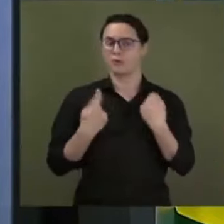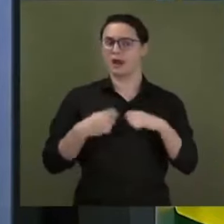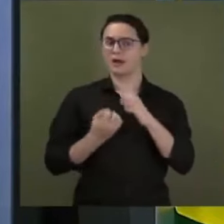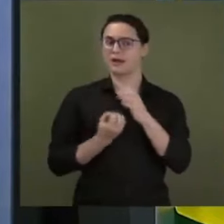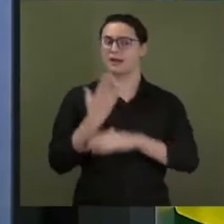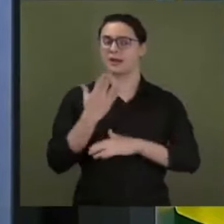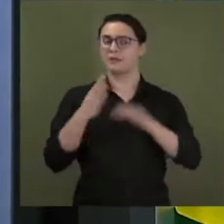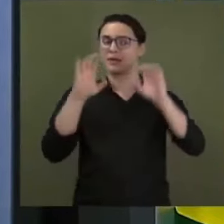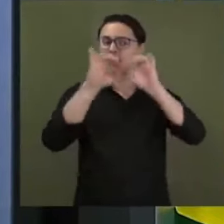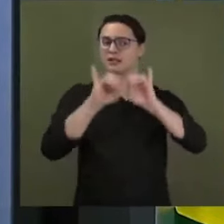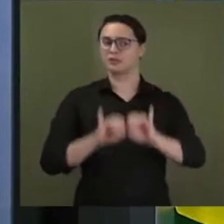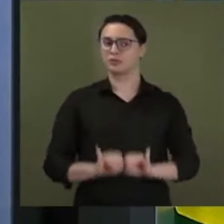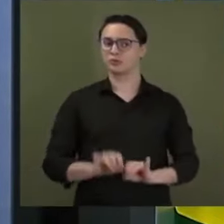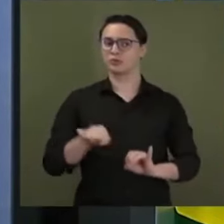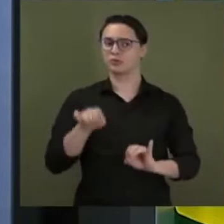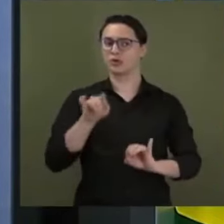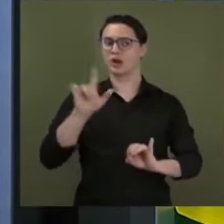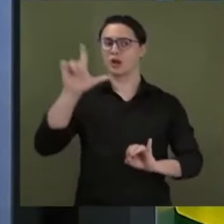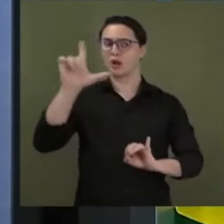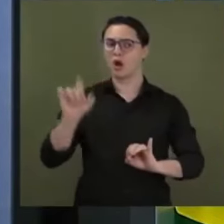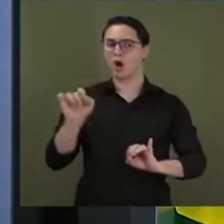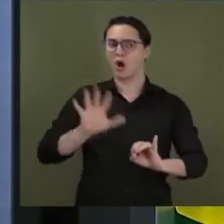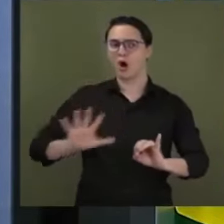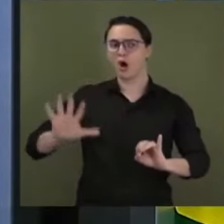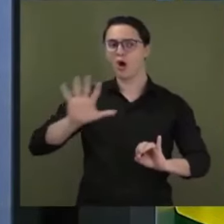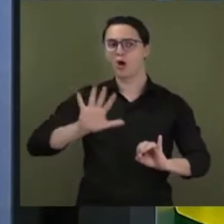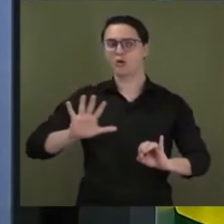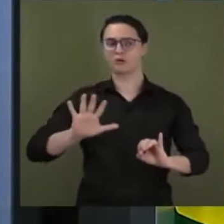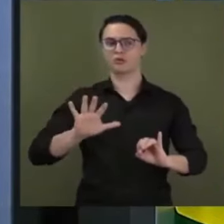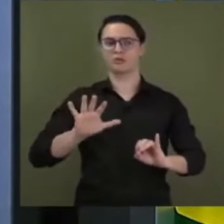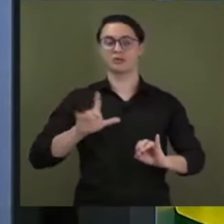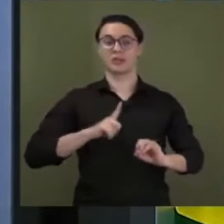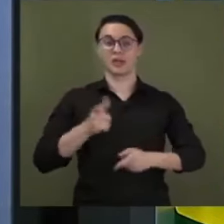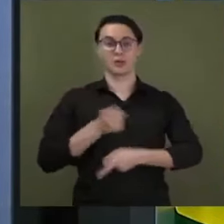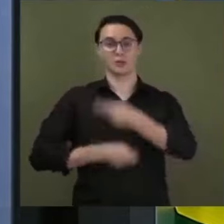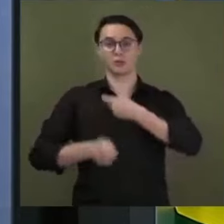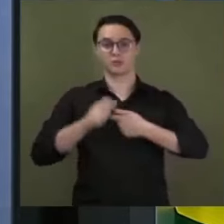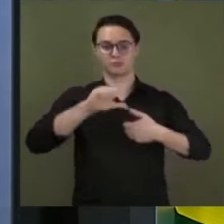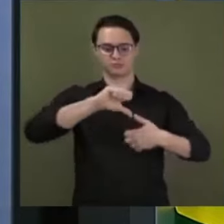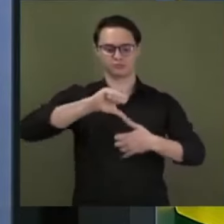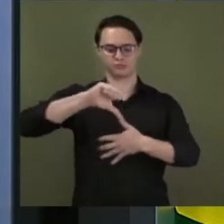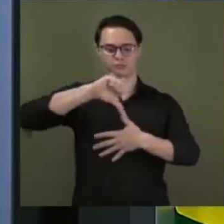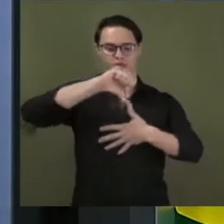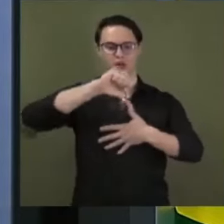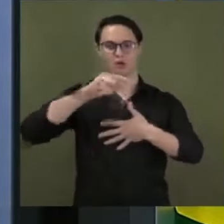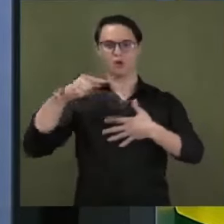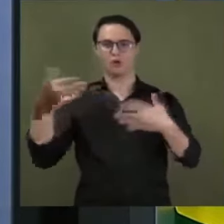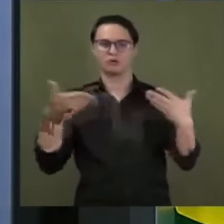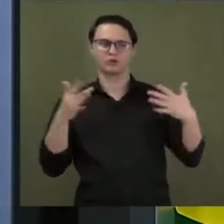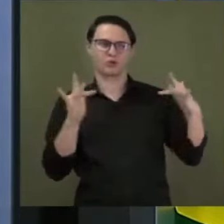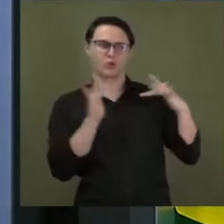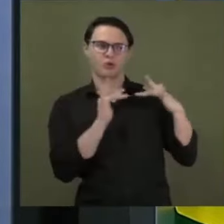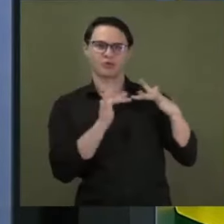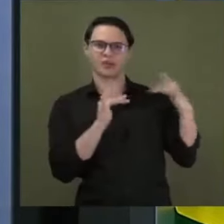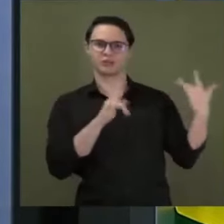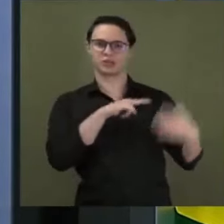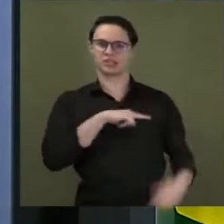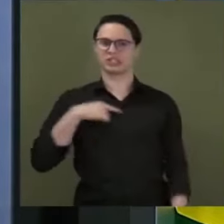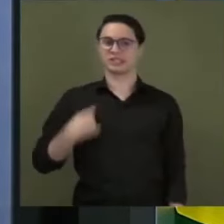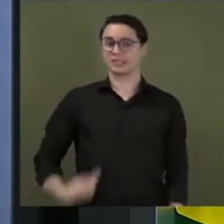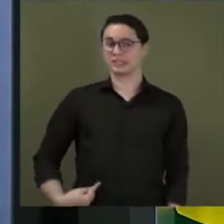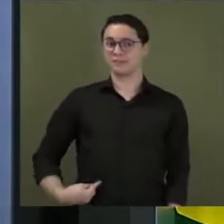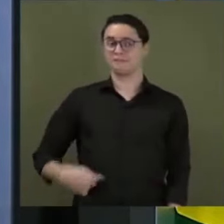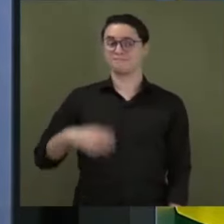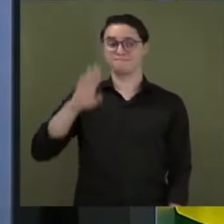infraestrutura logística para o Pacífico porque a economia da América do Sul já se voltou pra China principal investidor principal